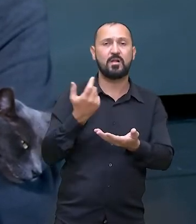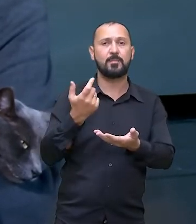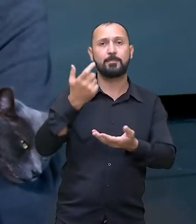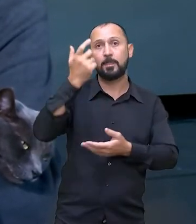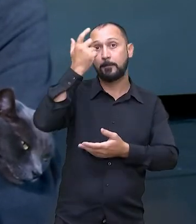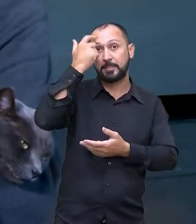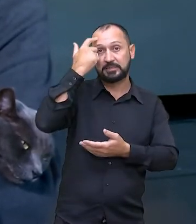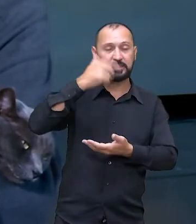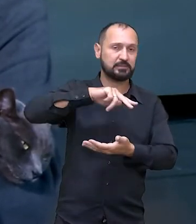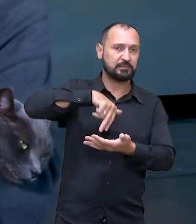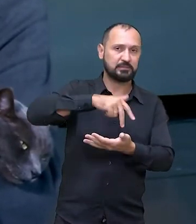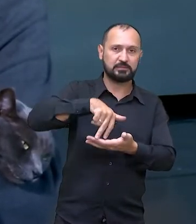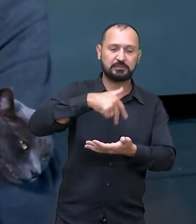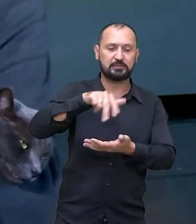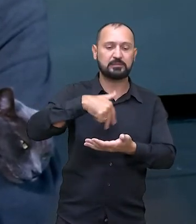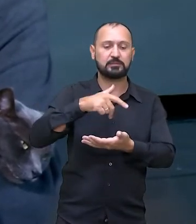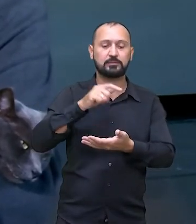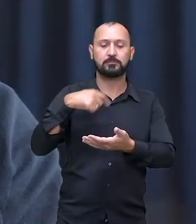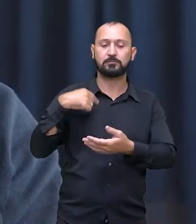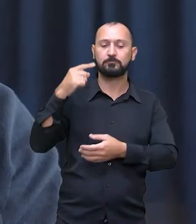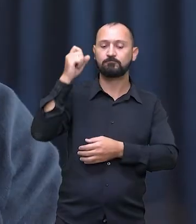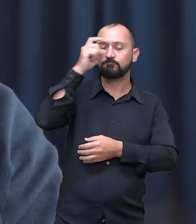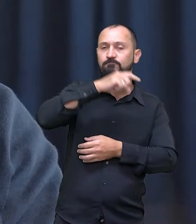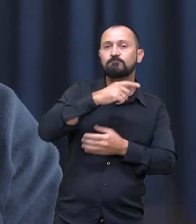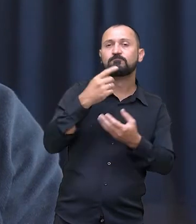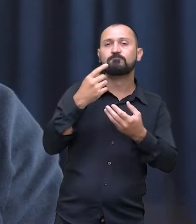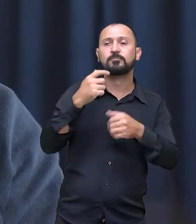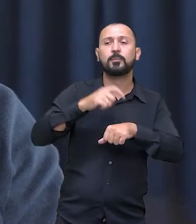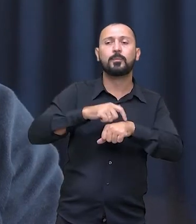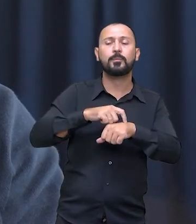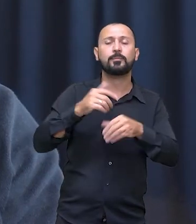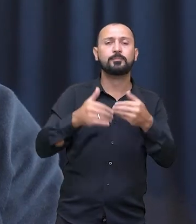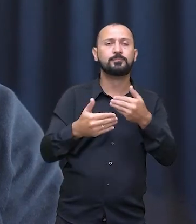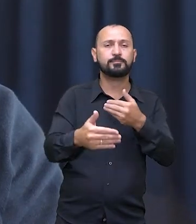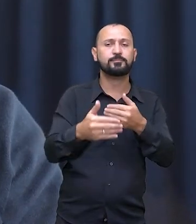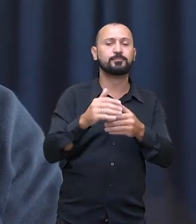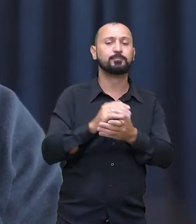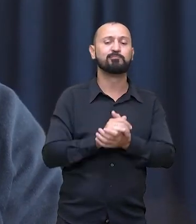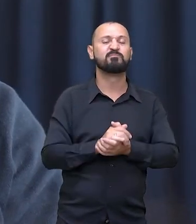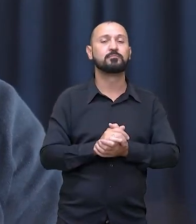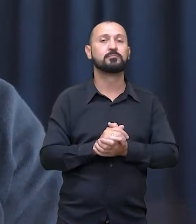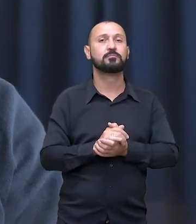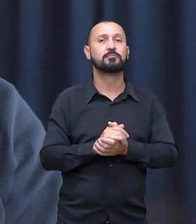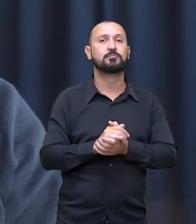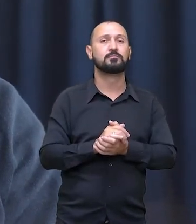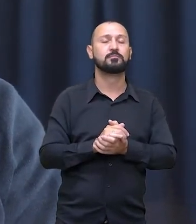de dança, do pensar dança. Então, eu sinto uma dificuldade muito grande